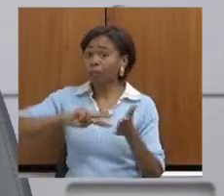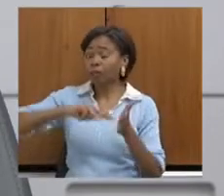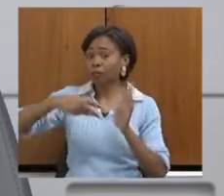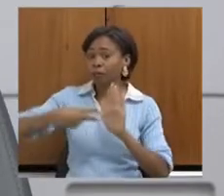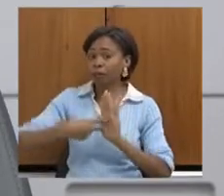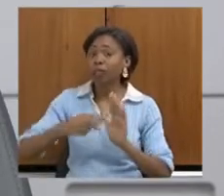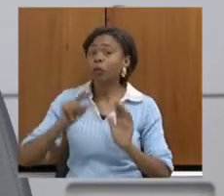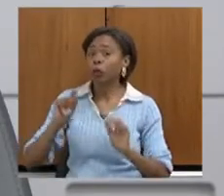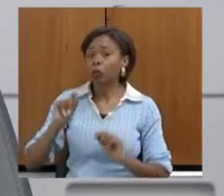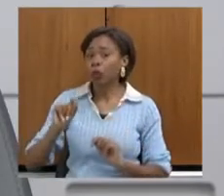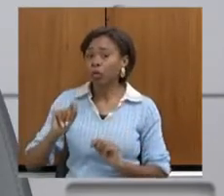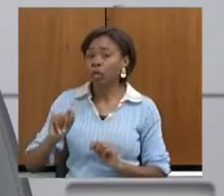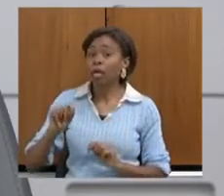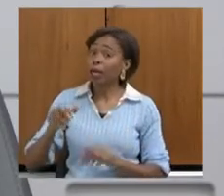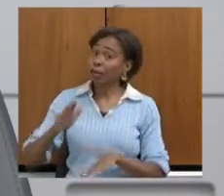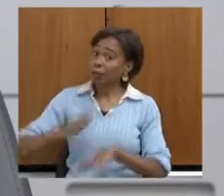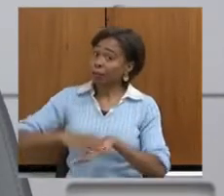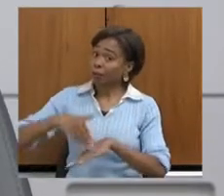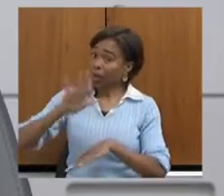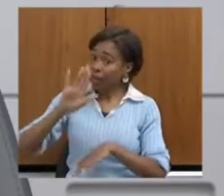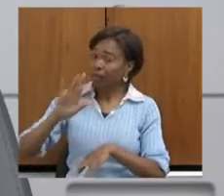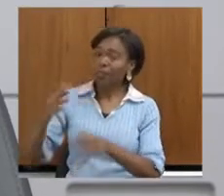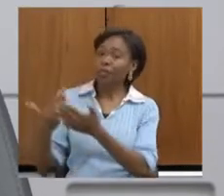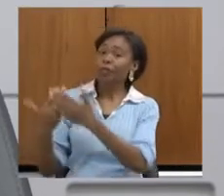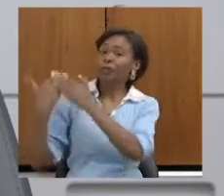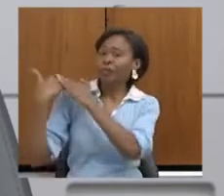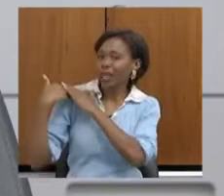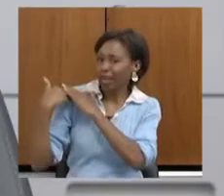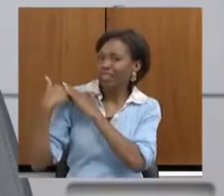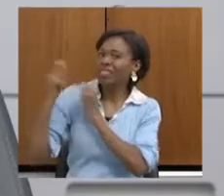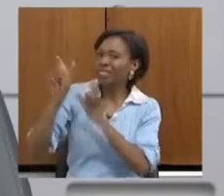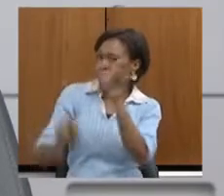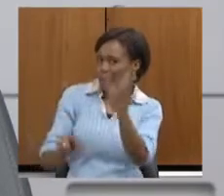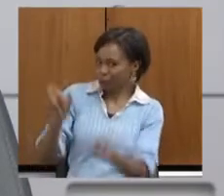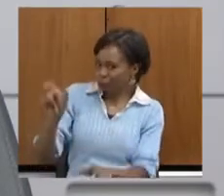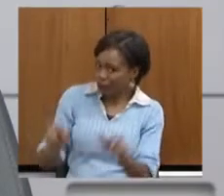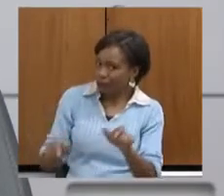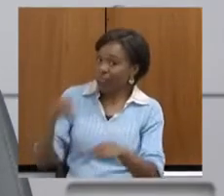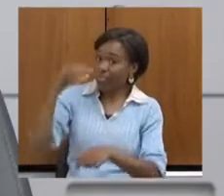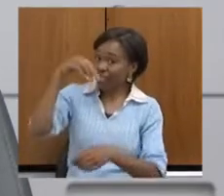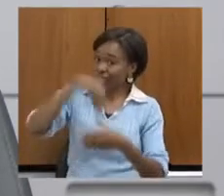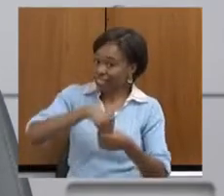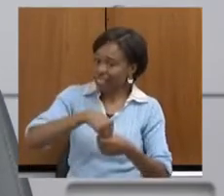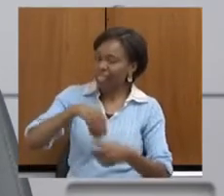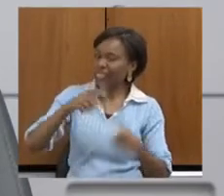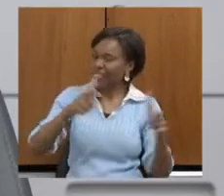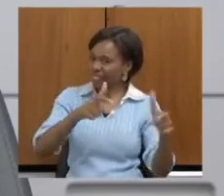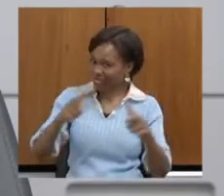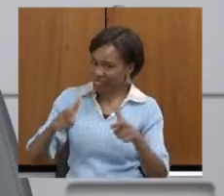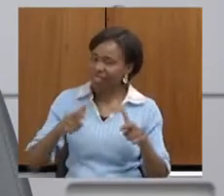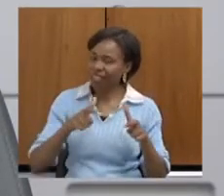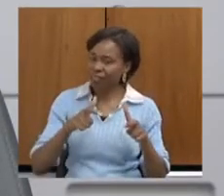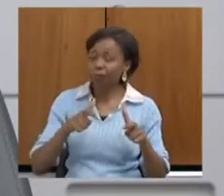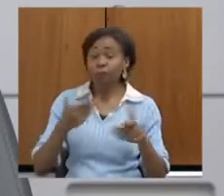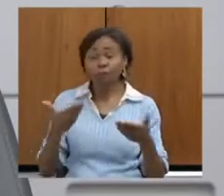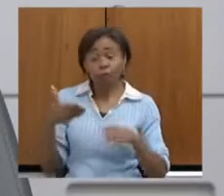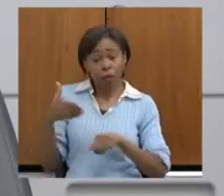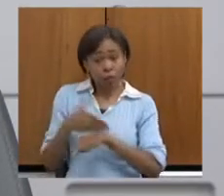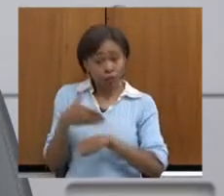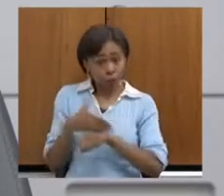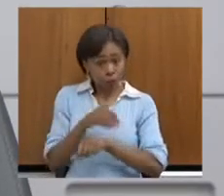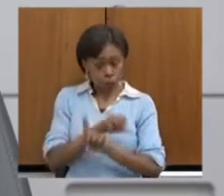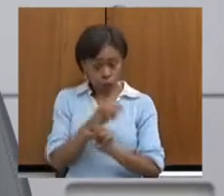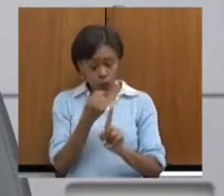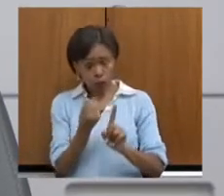também Assunção de responsabilidade das pessoas nesses espaços a participação social portanto